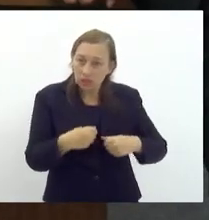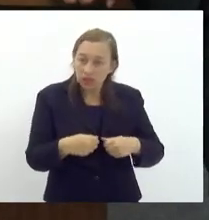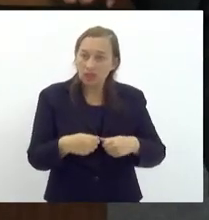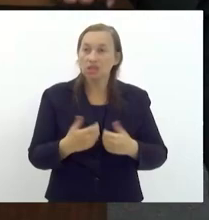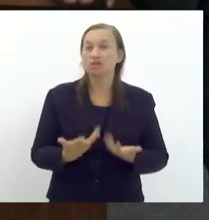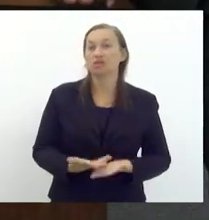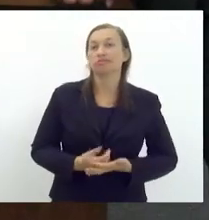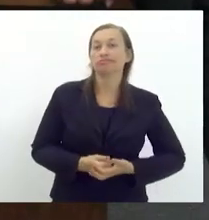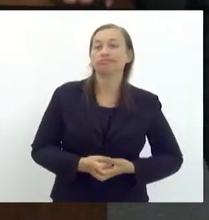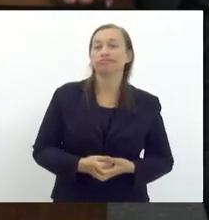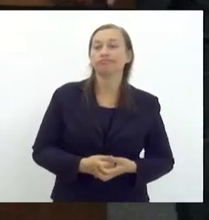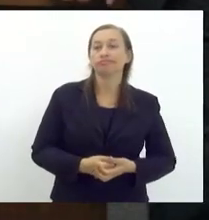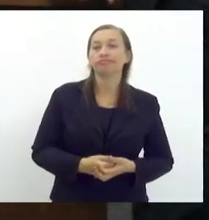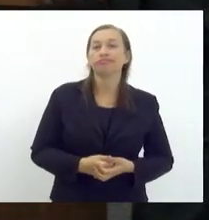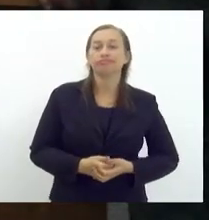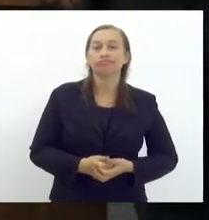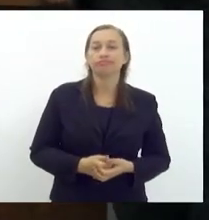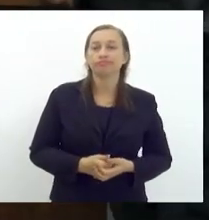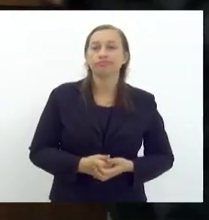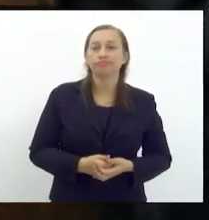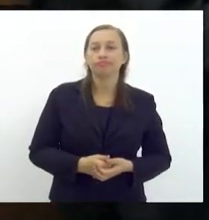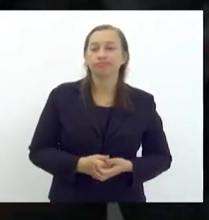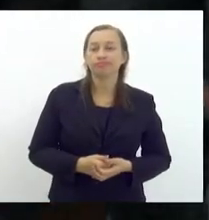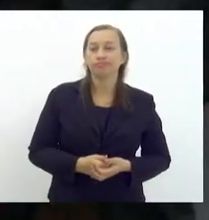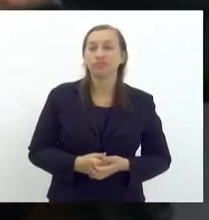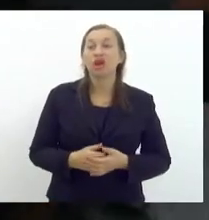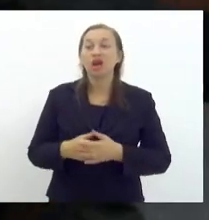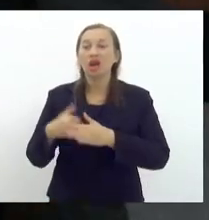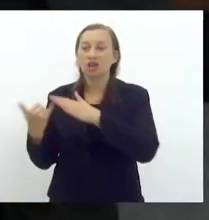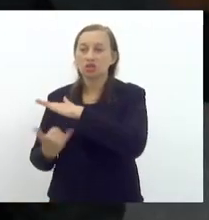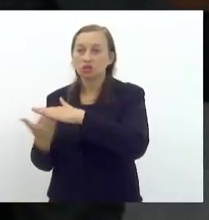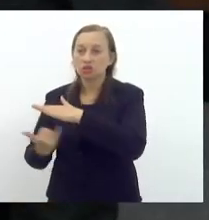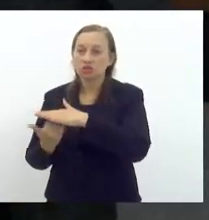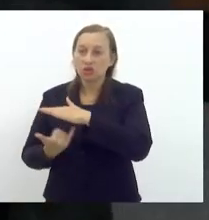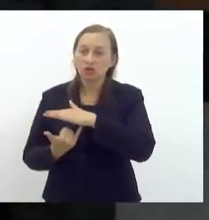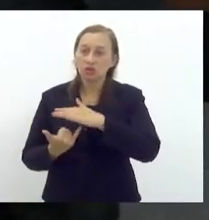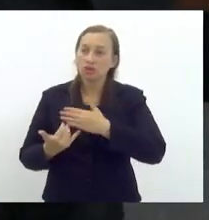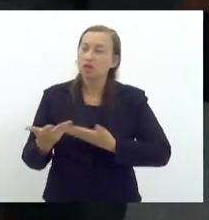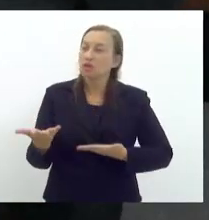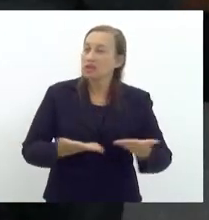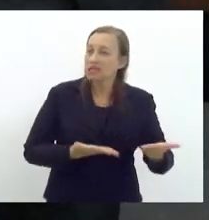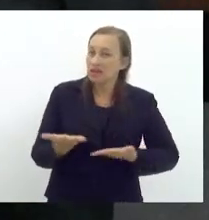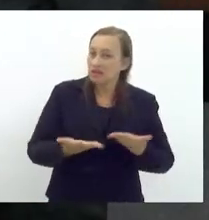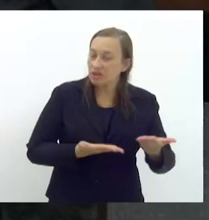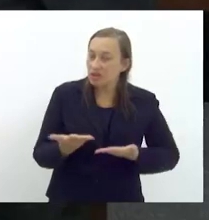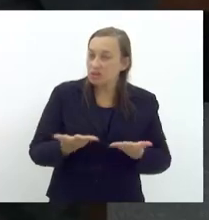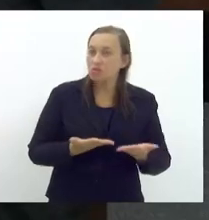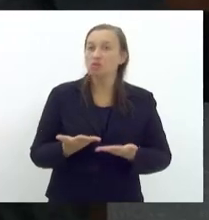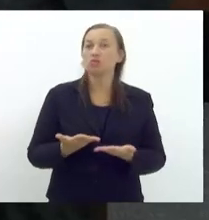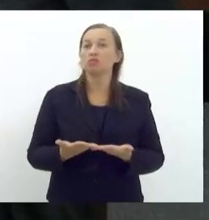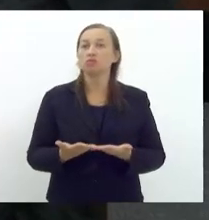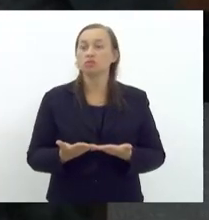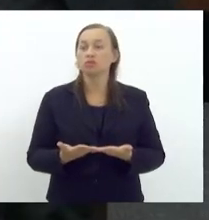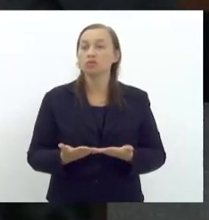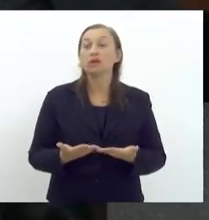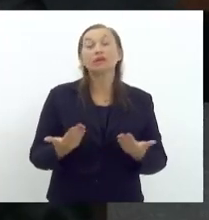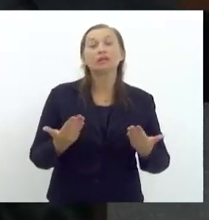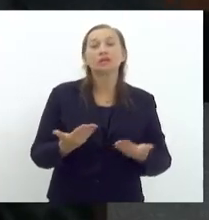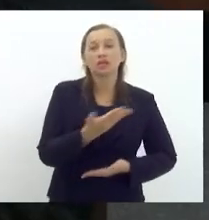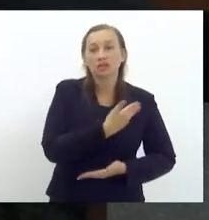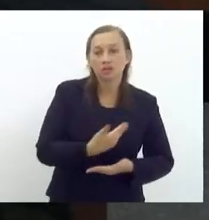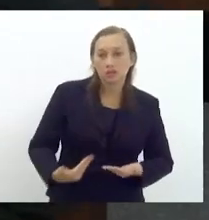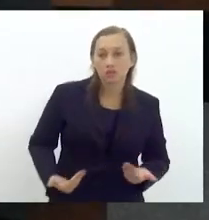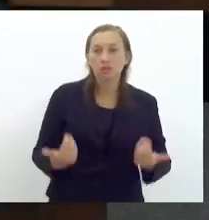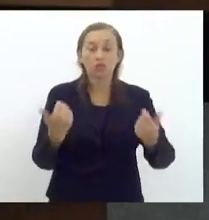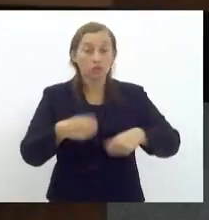é que prestam serviço associativos e de benefício e beneficiente necessito para